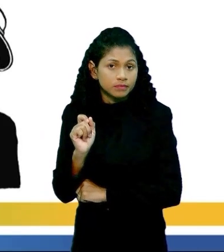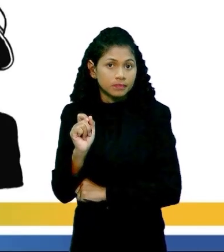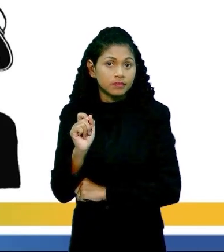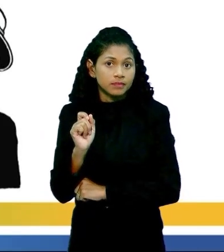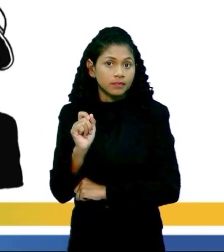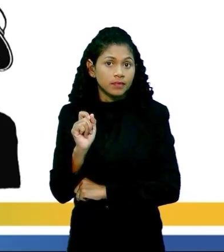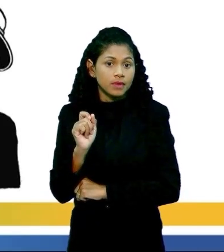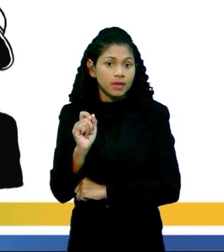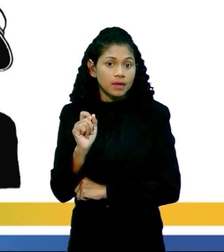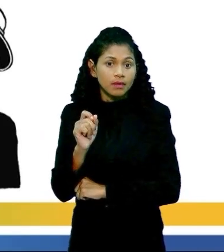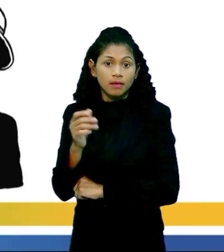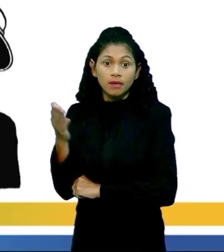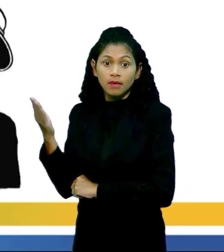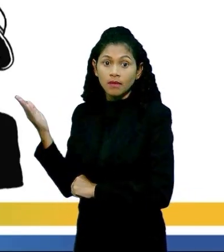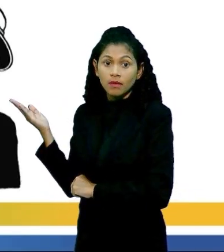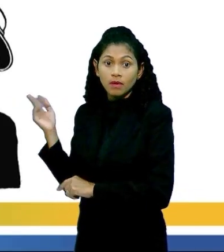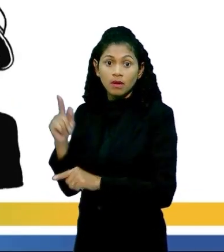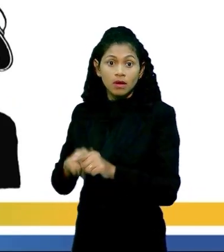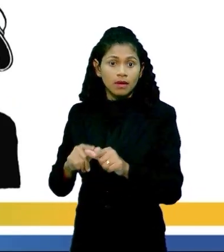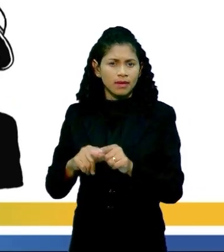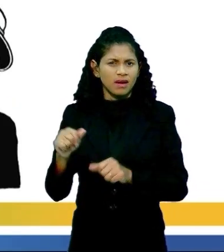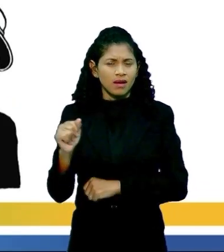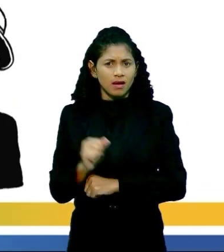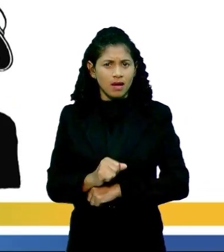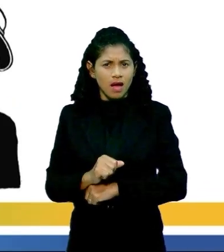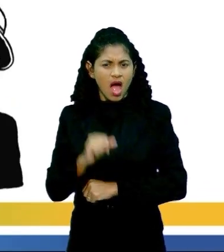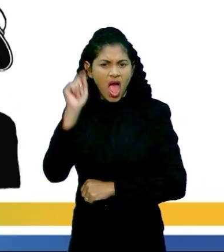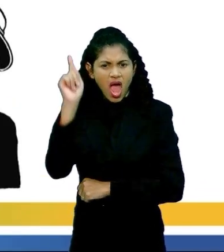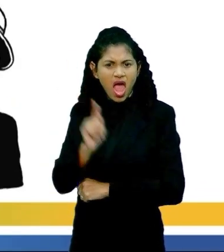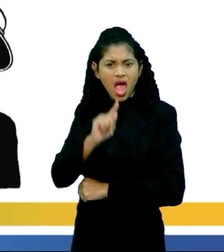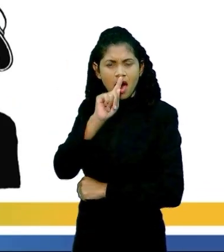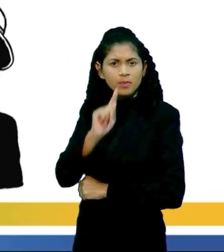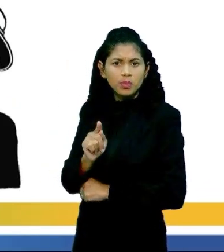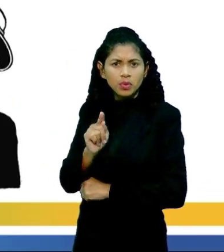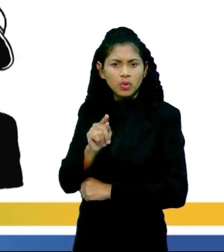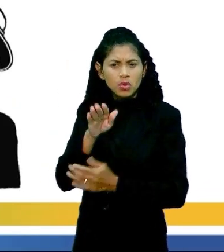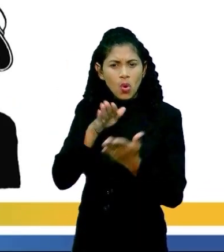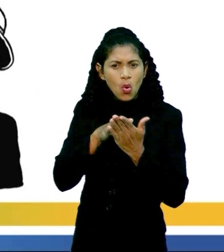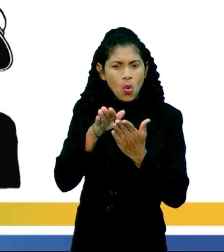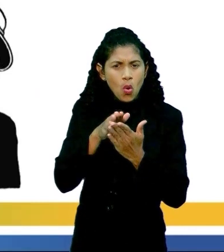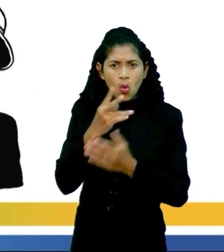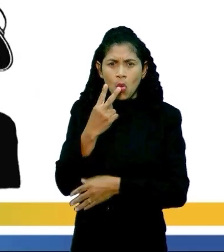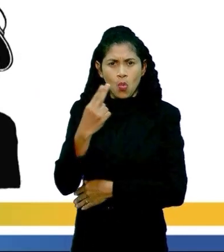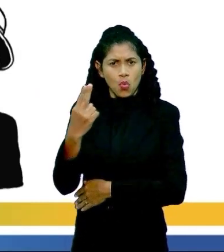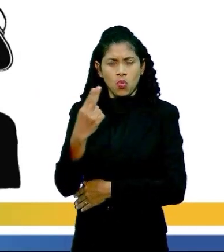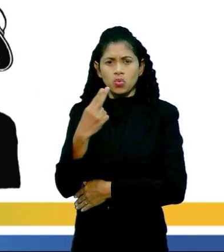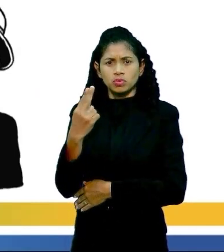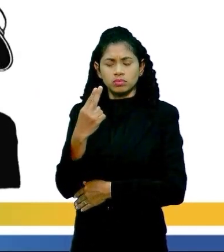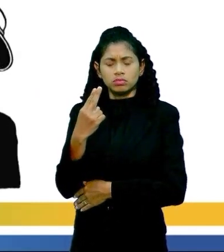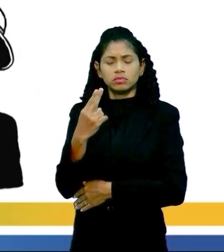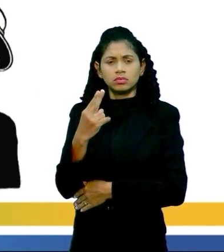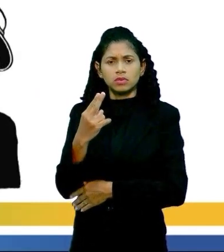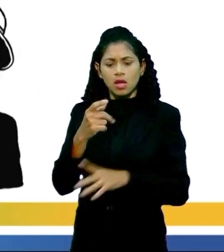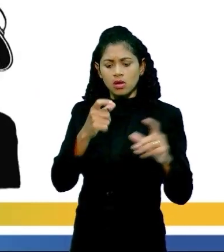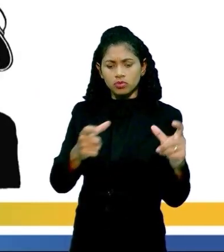texto, graças por não fumar, né, não pode ser proibir o consumo de cigarro em ambientes públicos, porque aí teria que